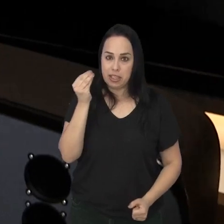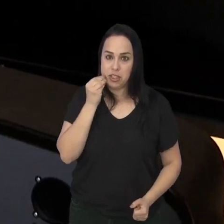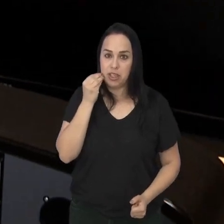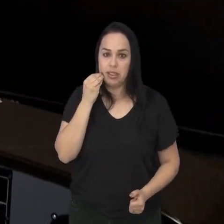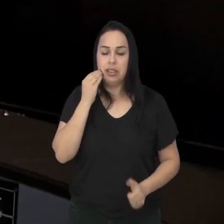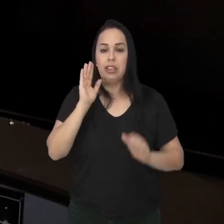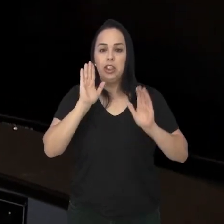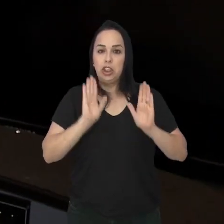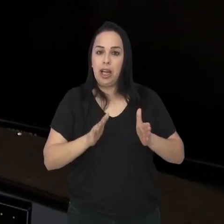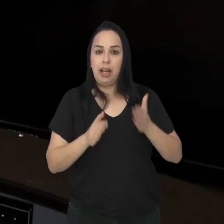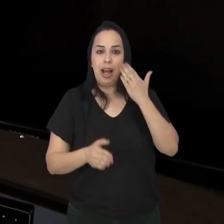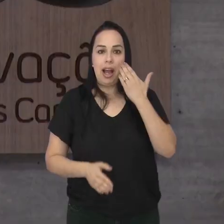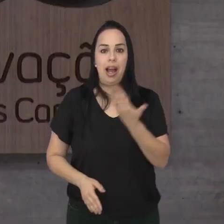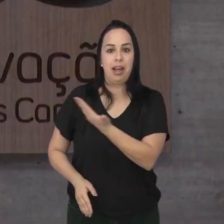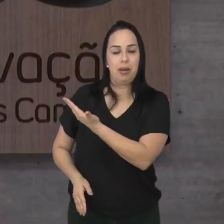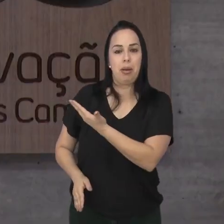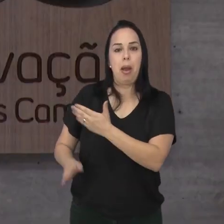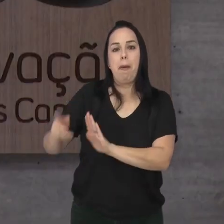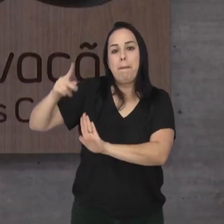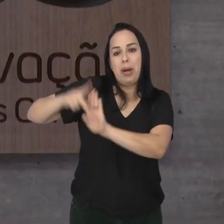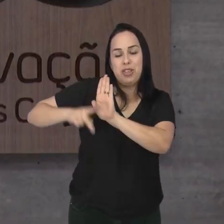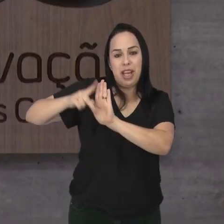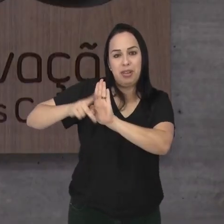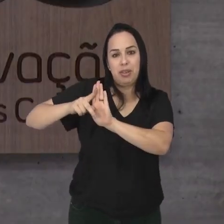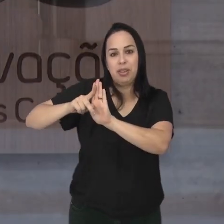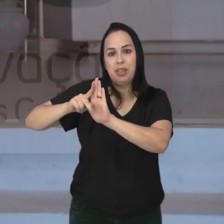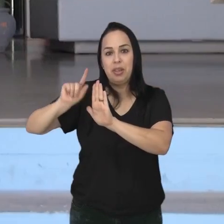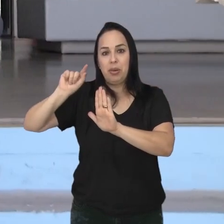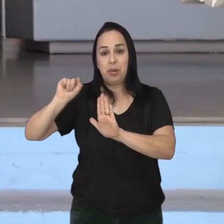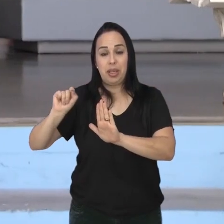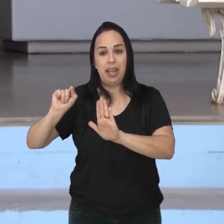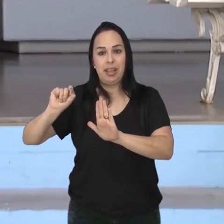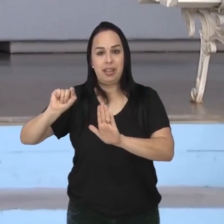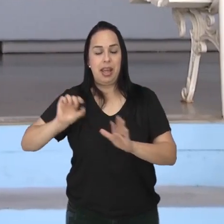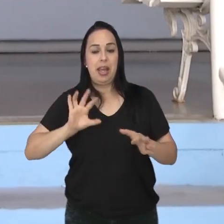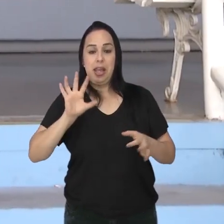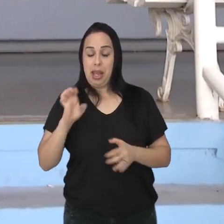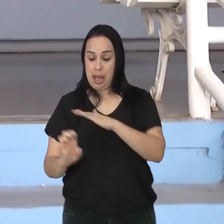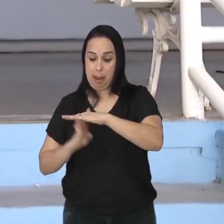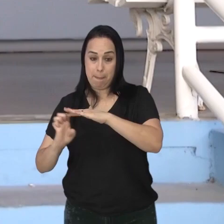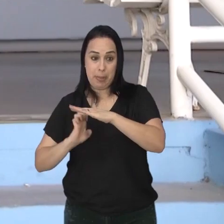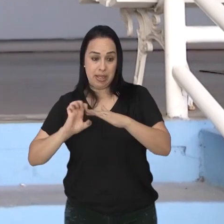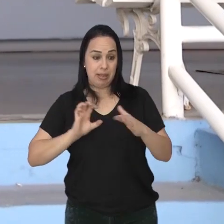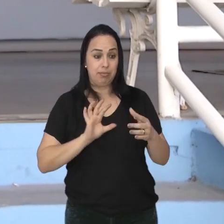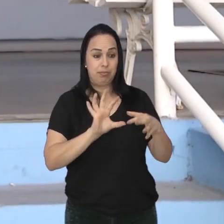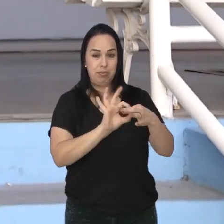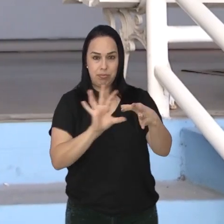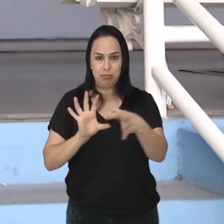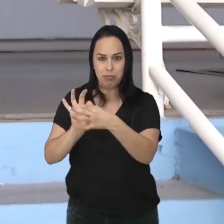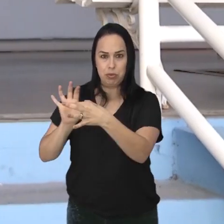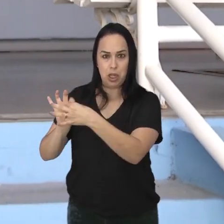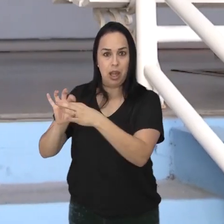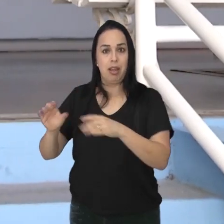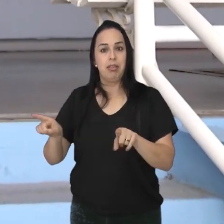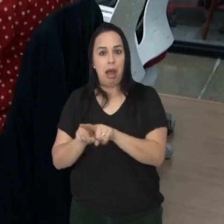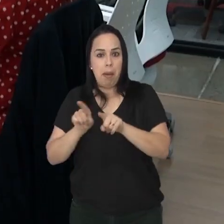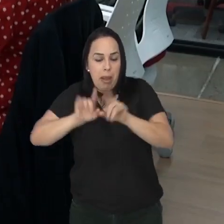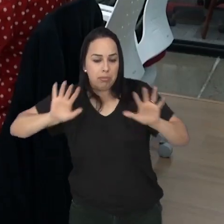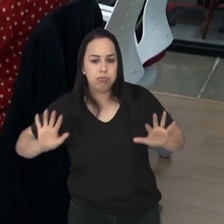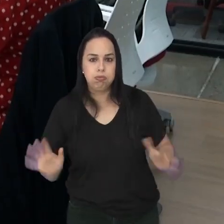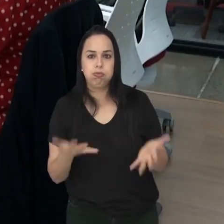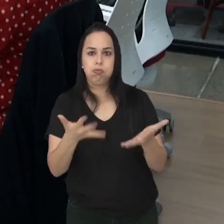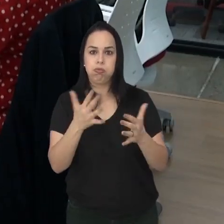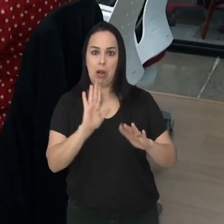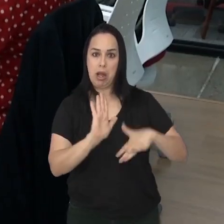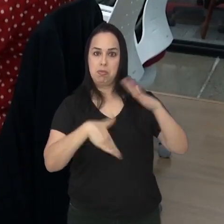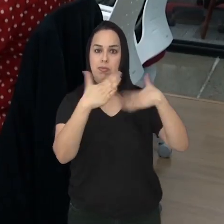está mais consolidado graças ao Nexus, um programa cujo objetivo é conectar empresas, dar consultoria e